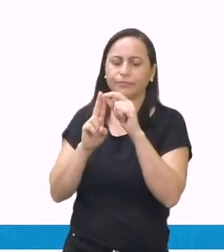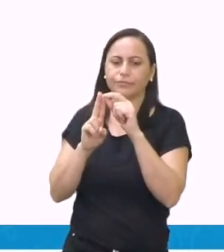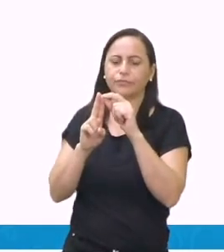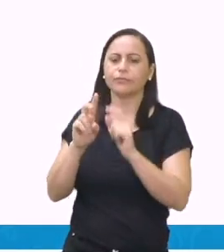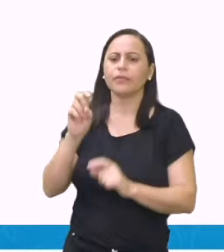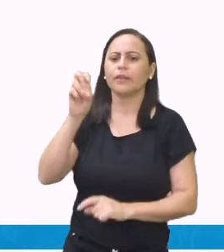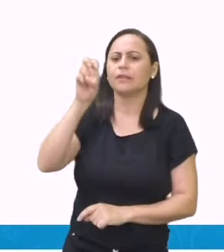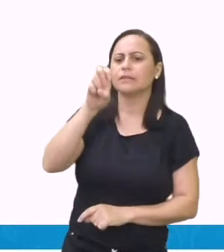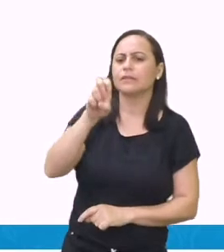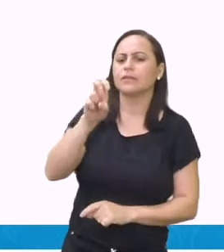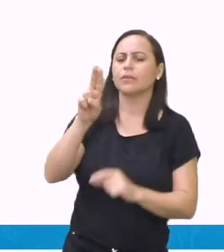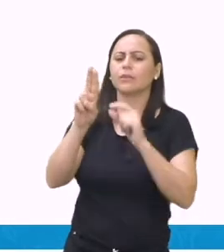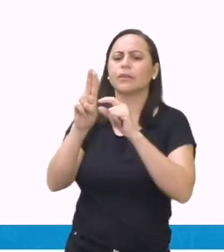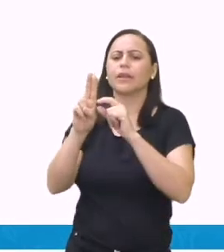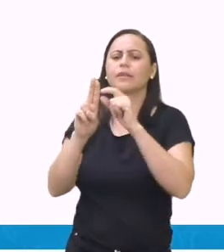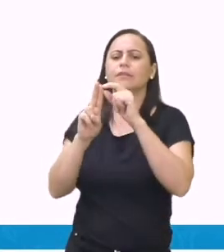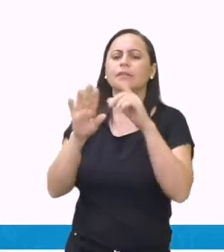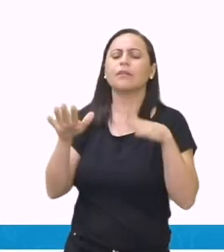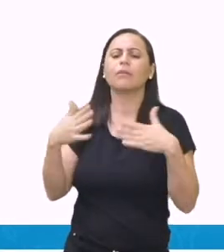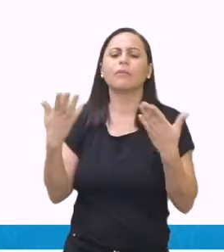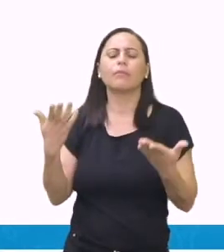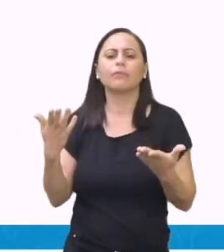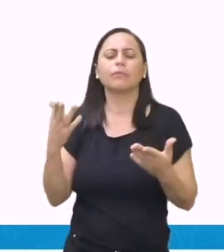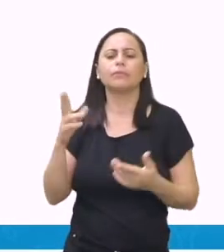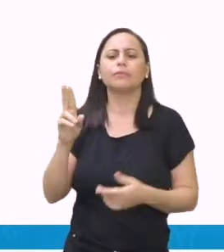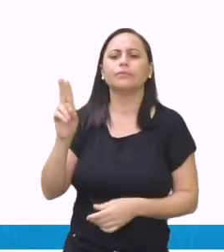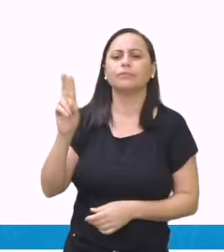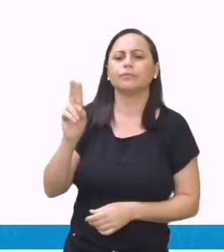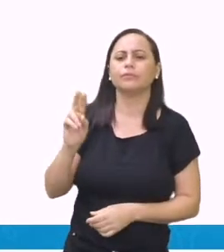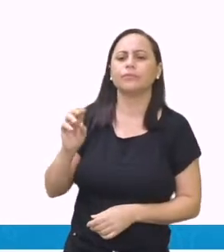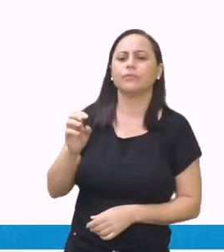5 dezenas. Eu tenho quantas unidades?